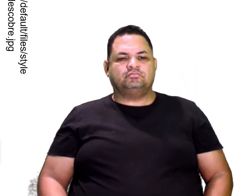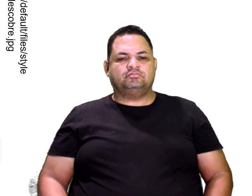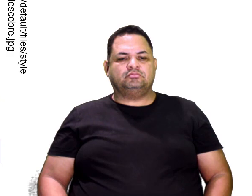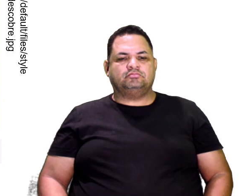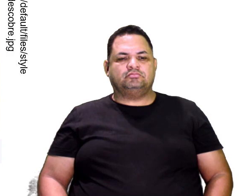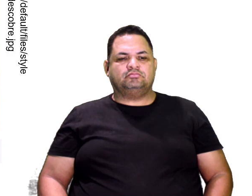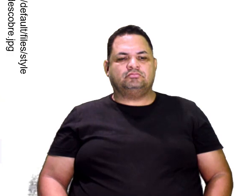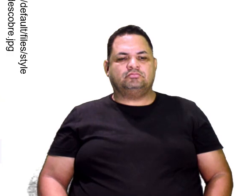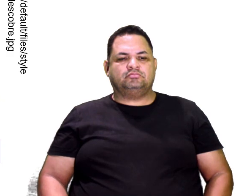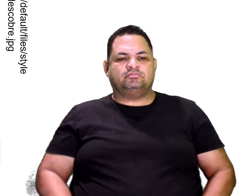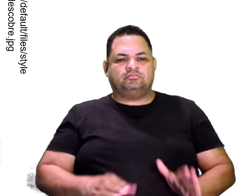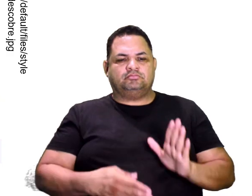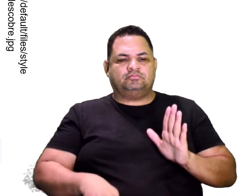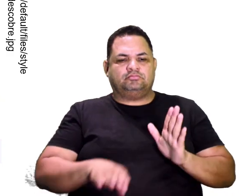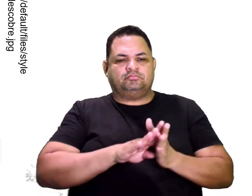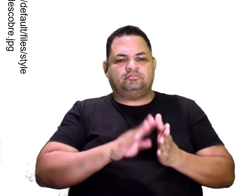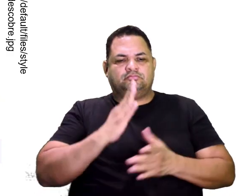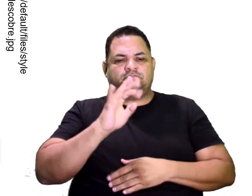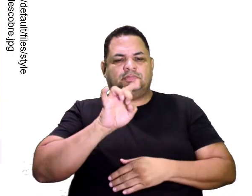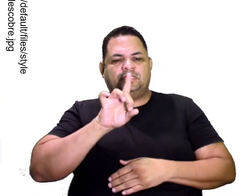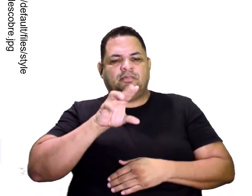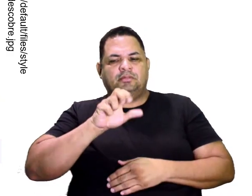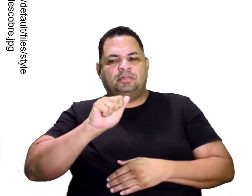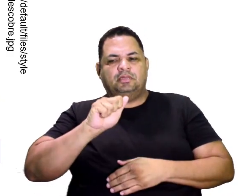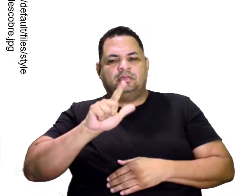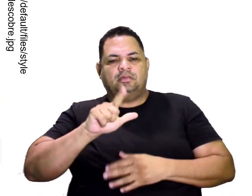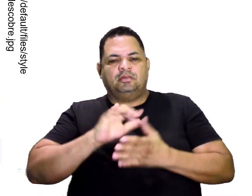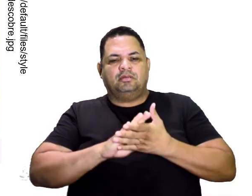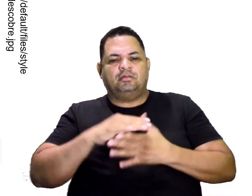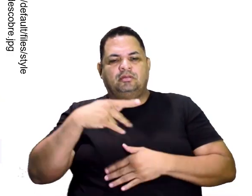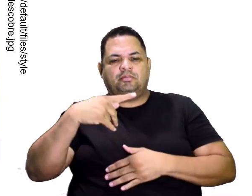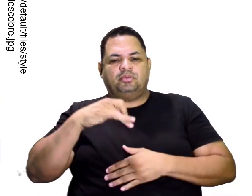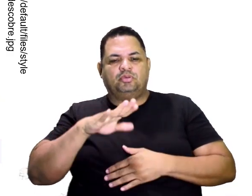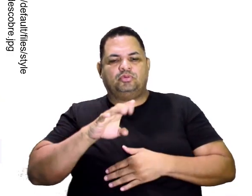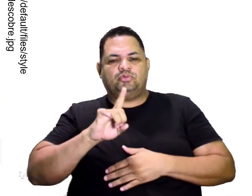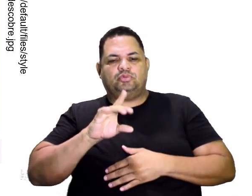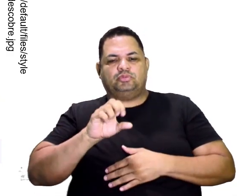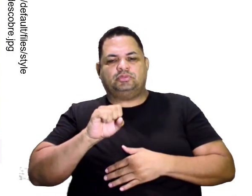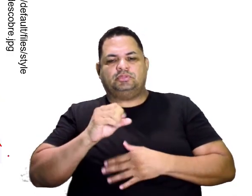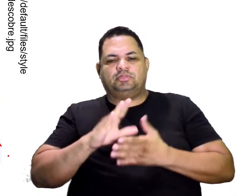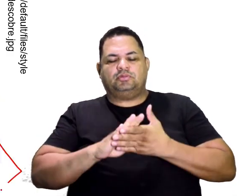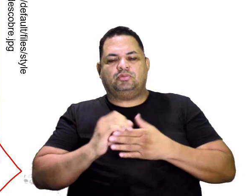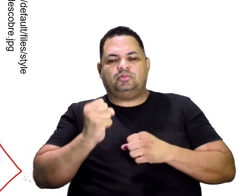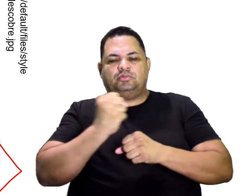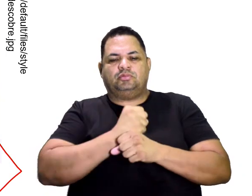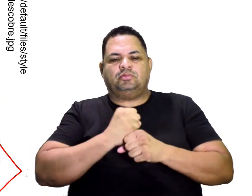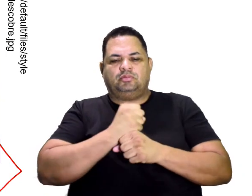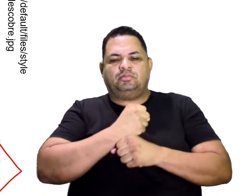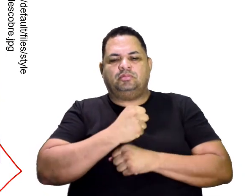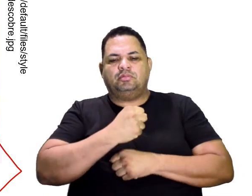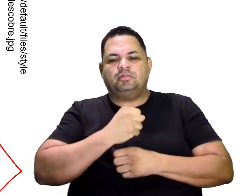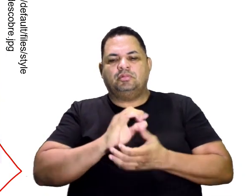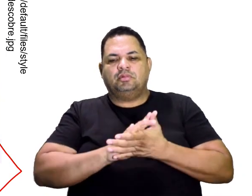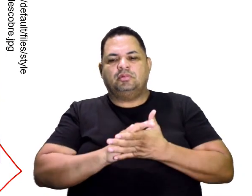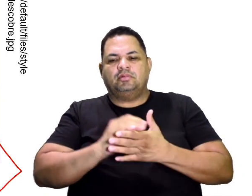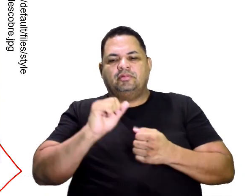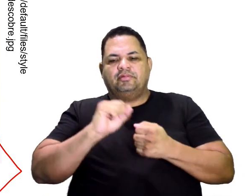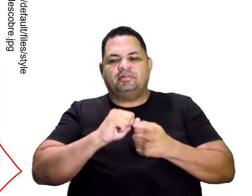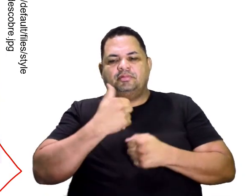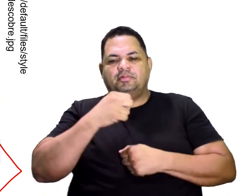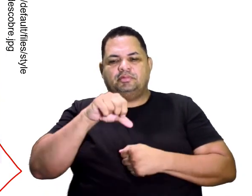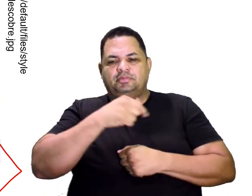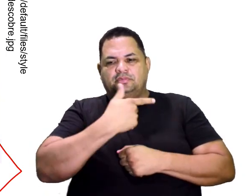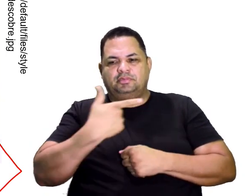obra chamada Desembarque de Cabral em Porto Seguro, feita pelo Oscar Pereira da Silva, em 1922.